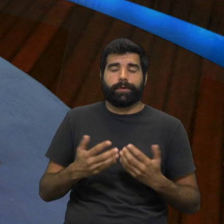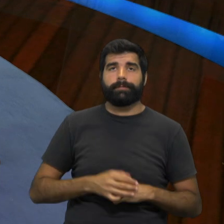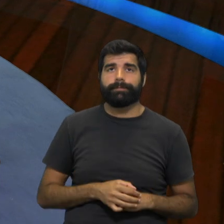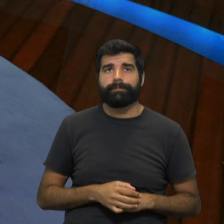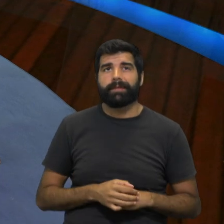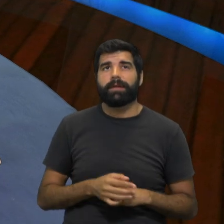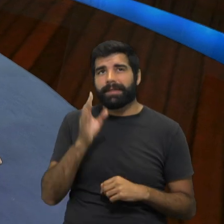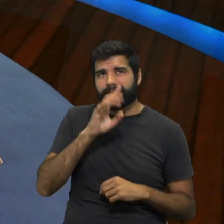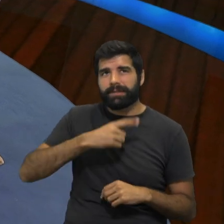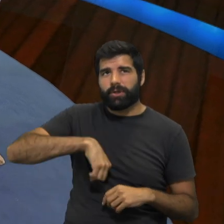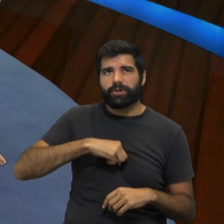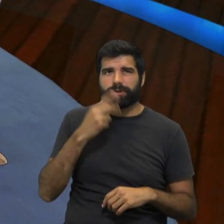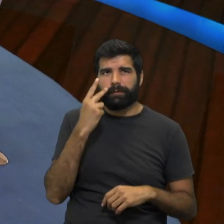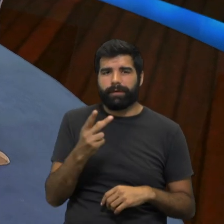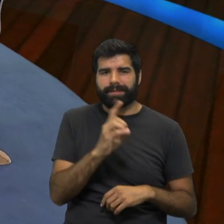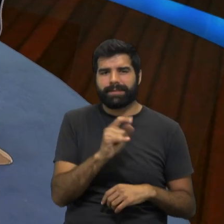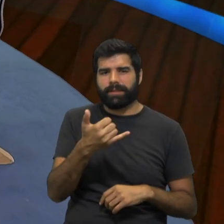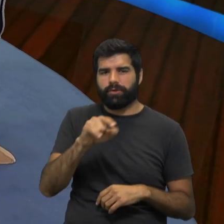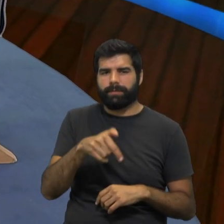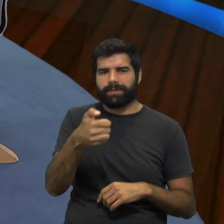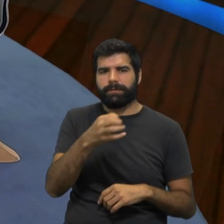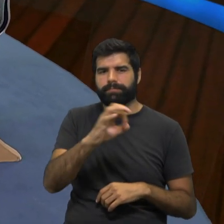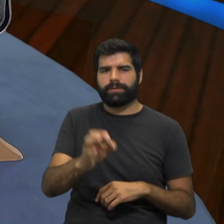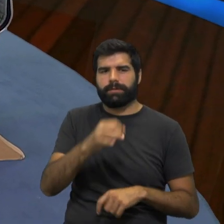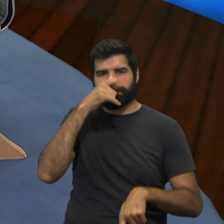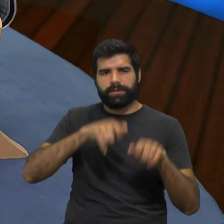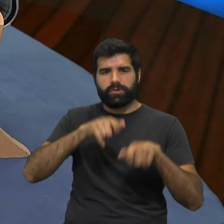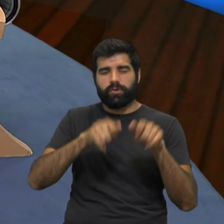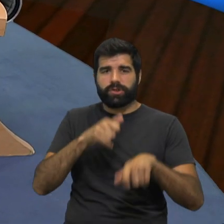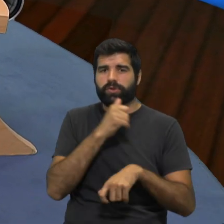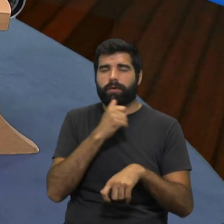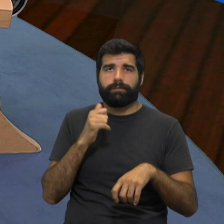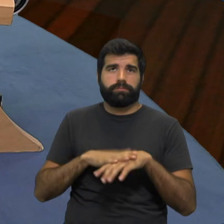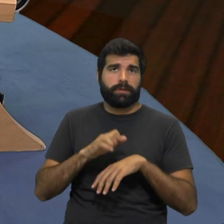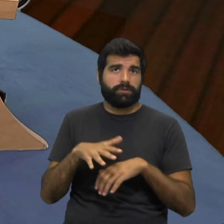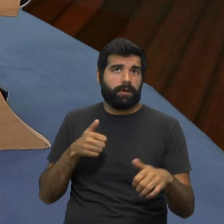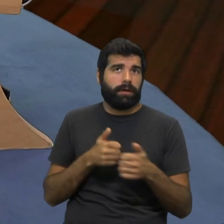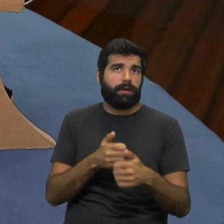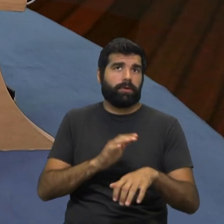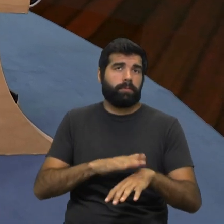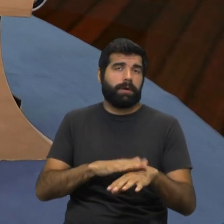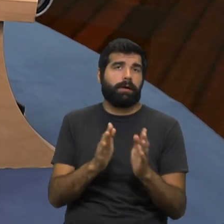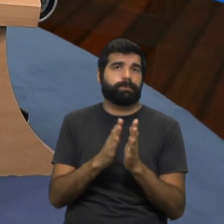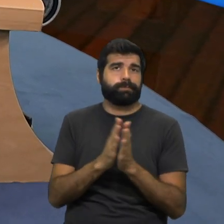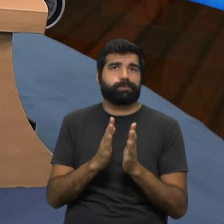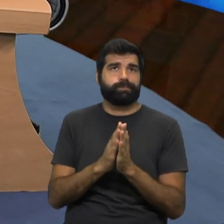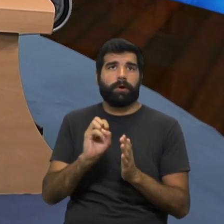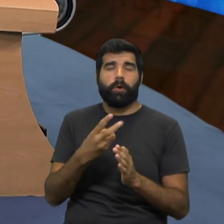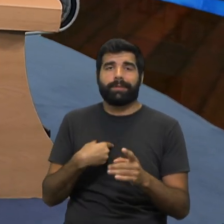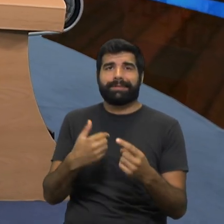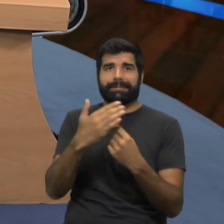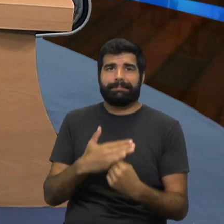Se olharmos para estes 62,5% da população mundial que sofre perseguição religiosa ou que sofrem